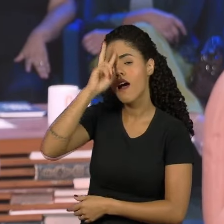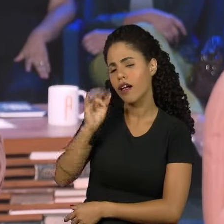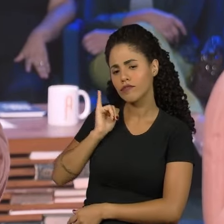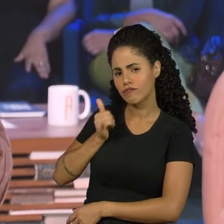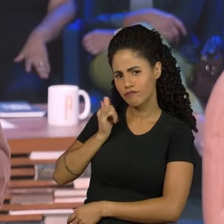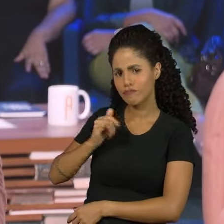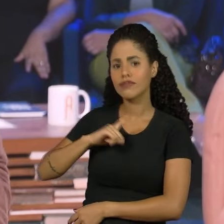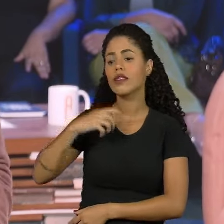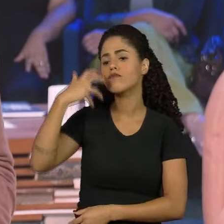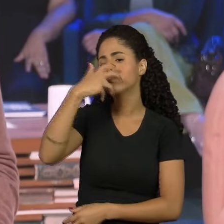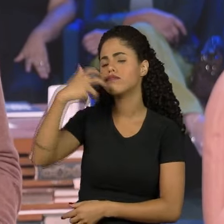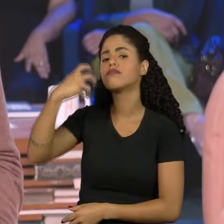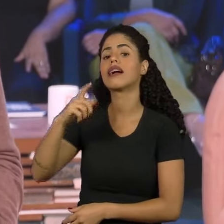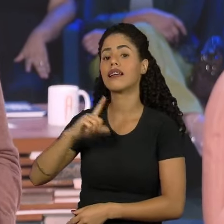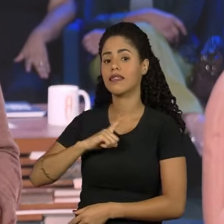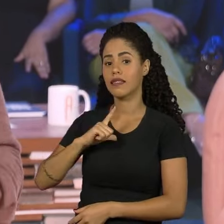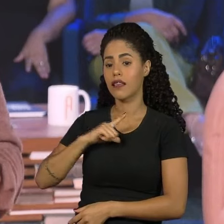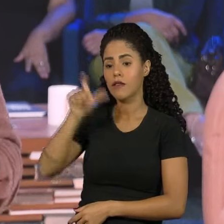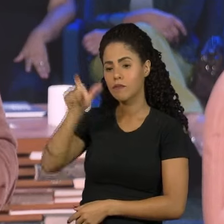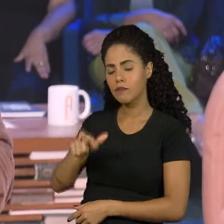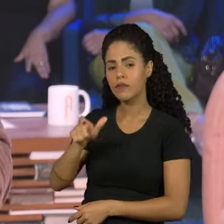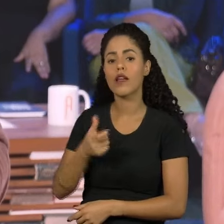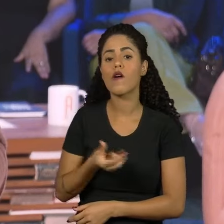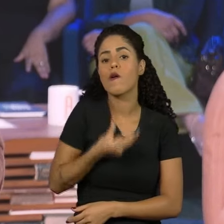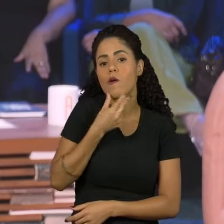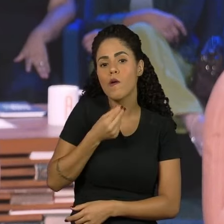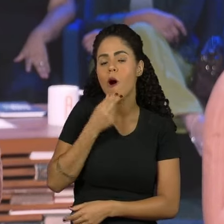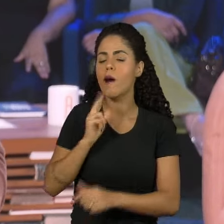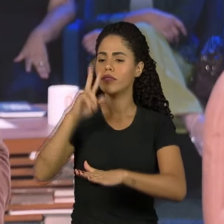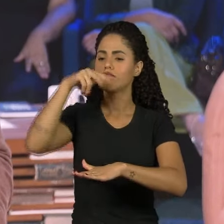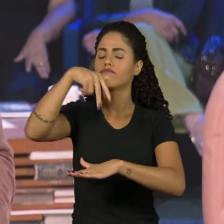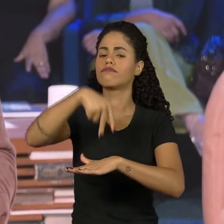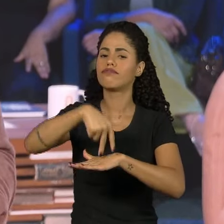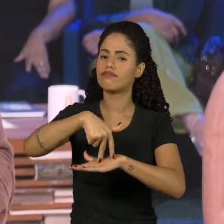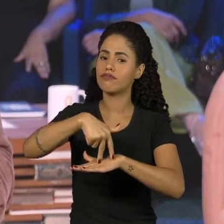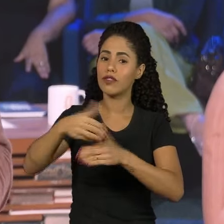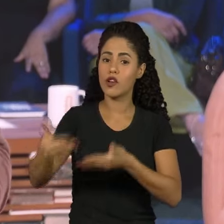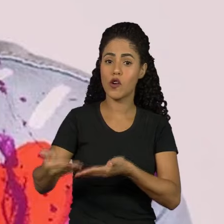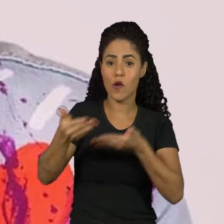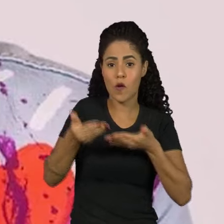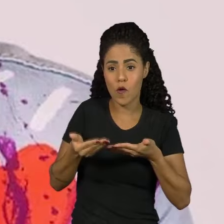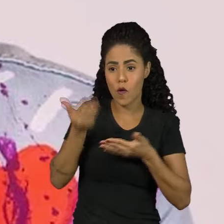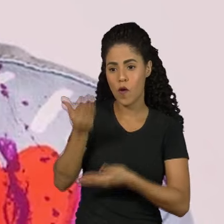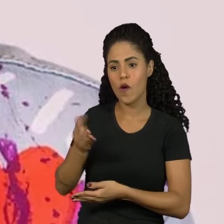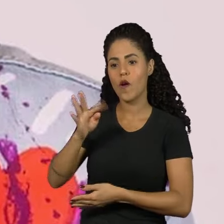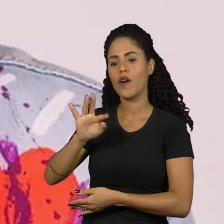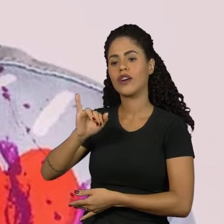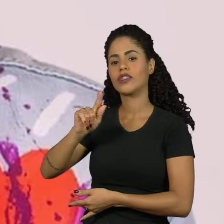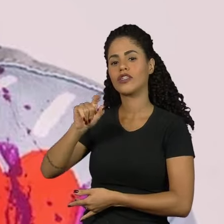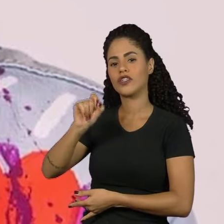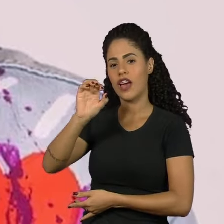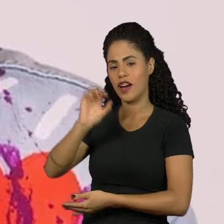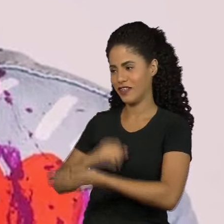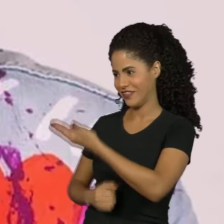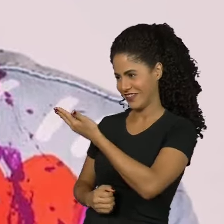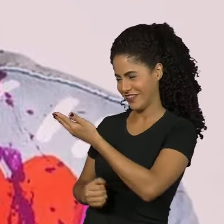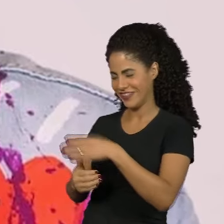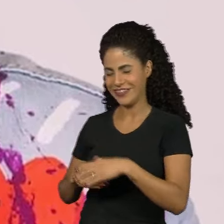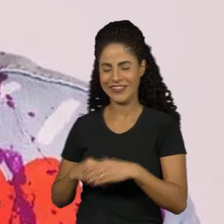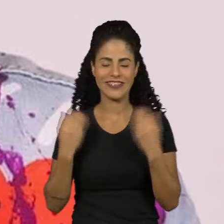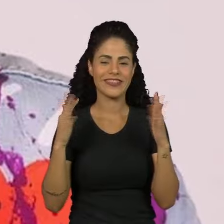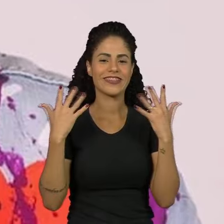bons musicais. Ele é um gênio dos palcos. A gente vai receber o grande Thiago